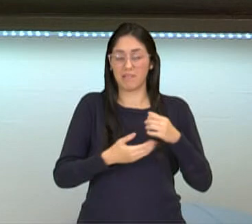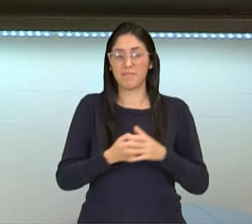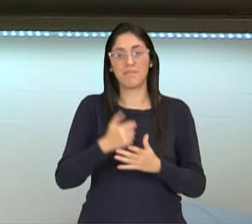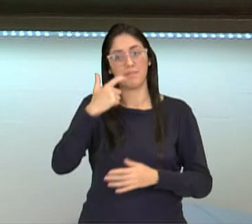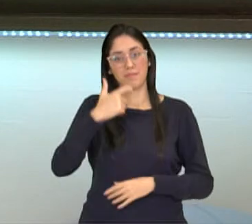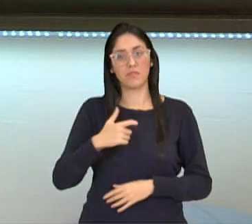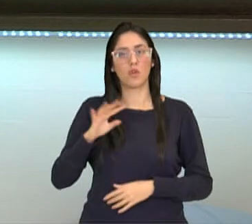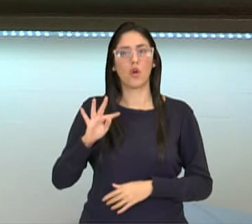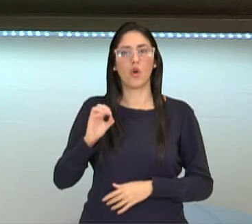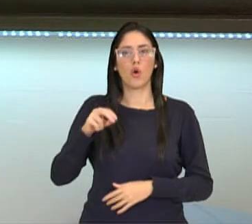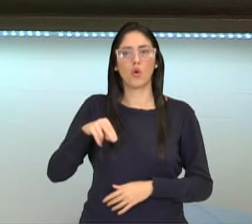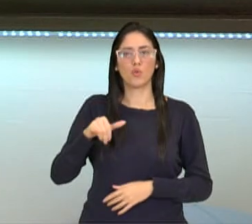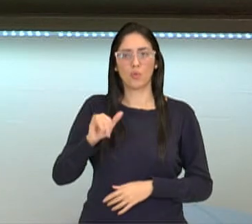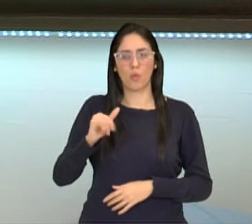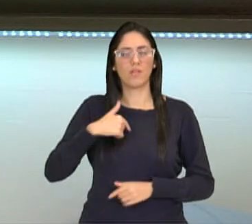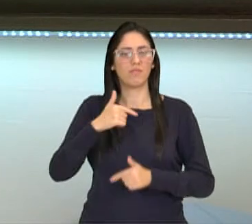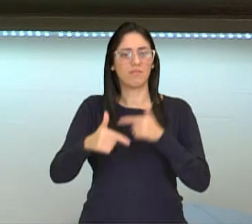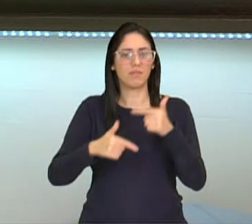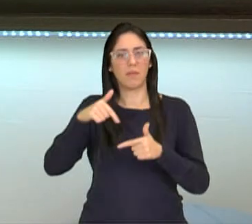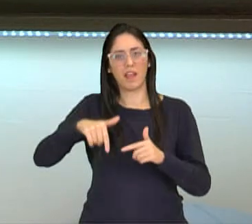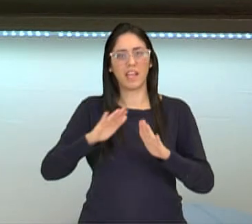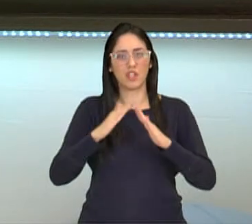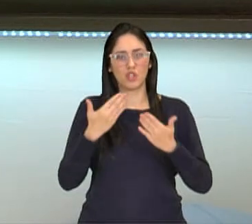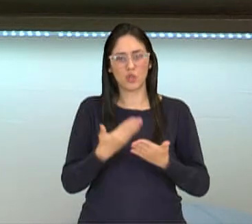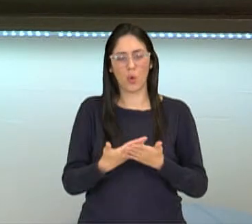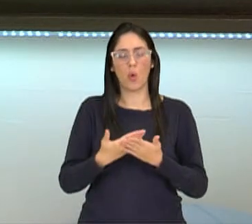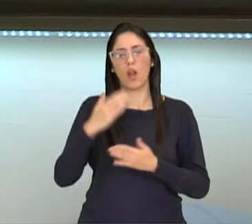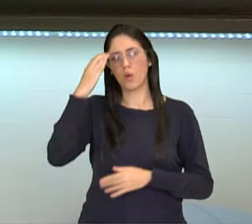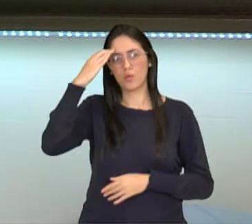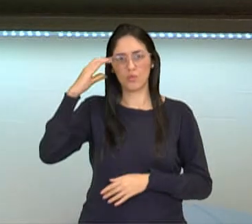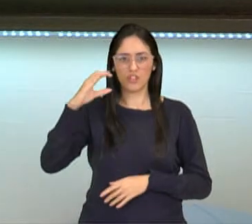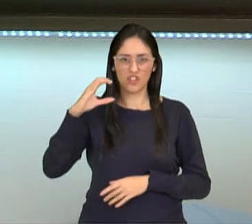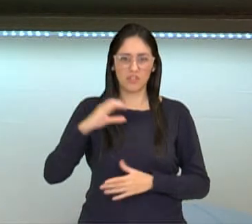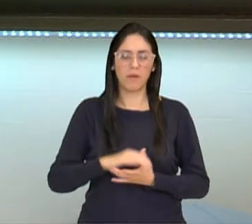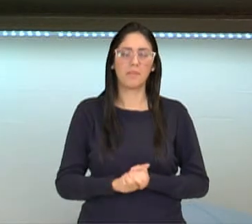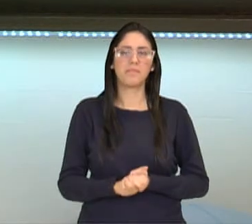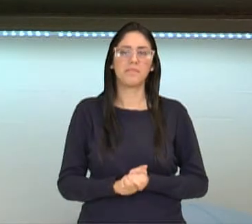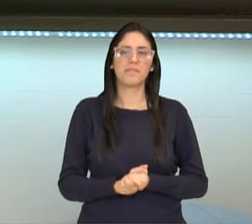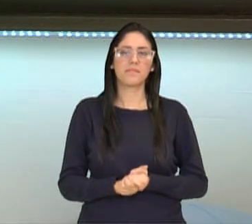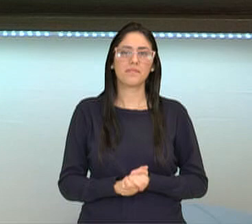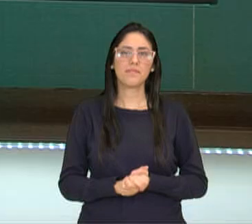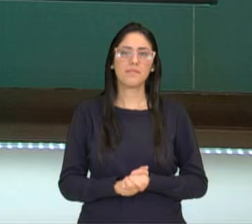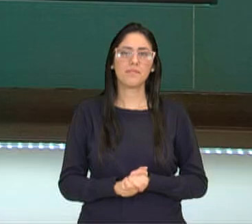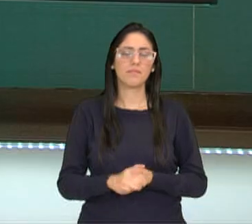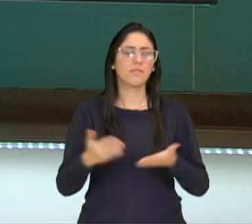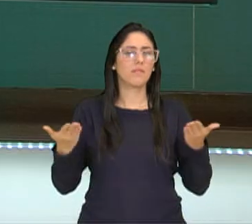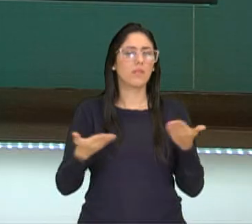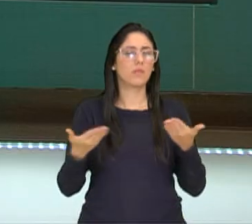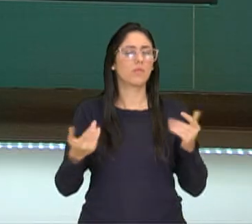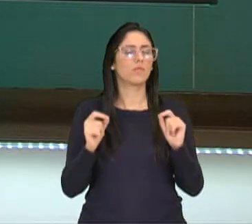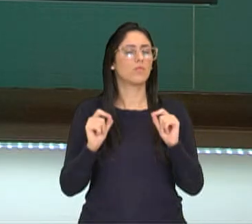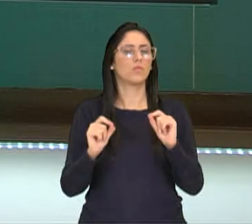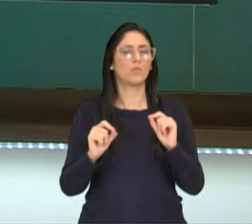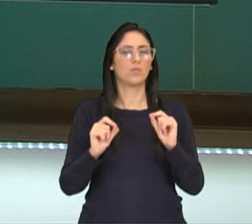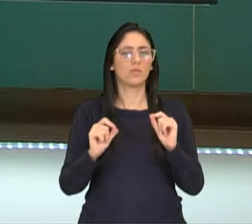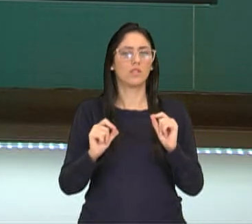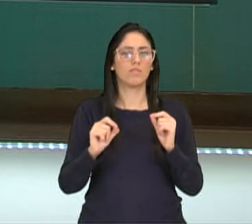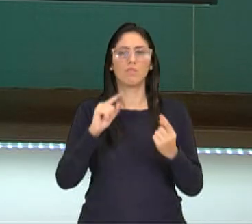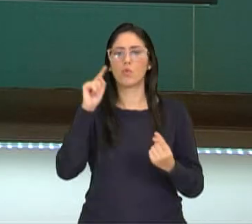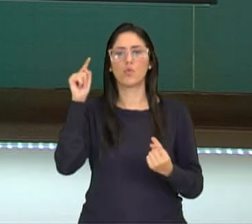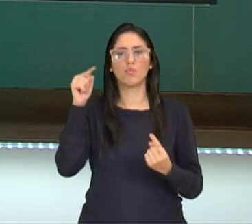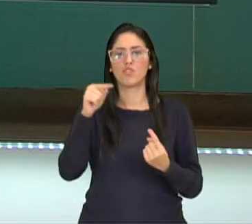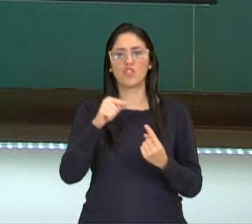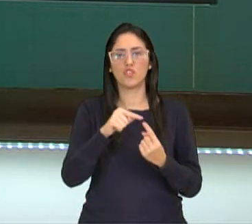Tony, trabalho aqui no Colégio Estadual do Paraná, aqui em Curitiba. Hoje, especificamente, a gente vai ter como